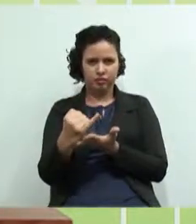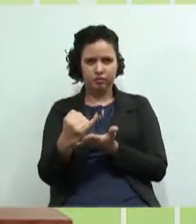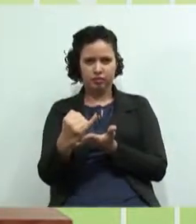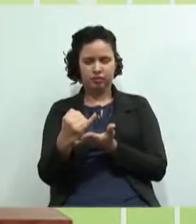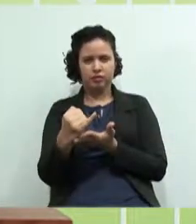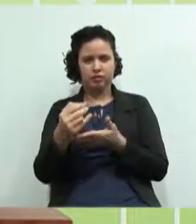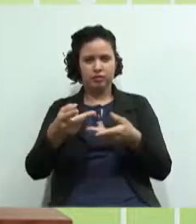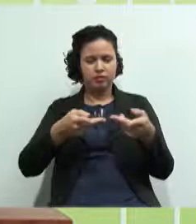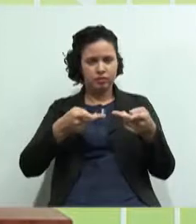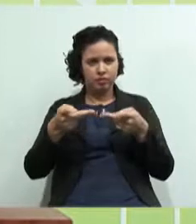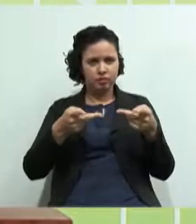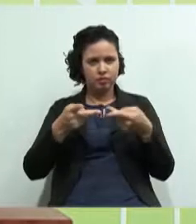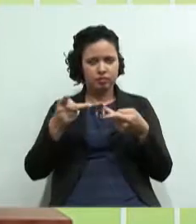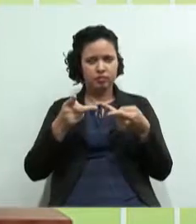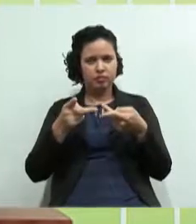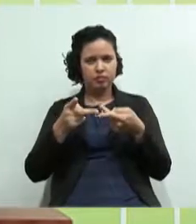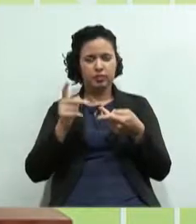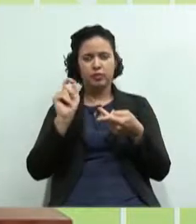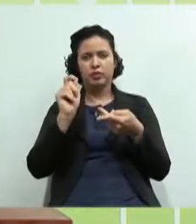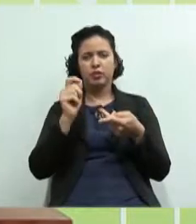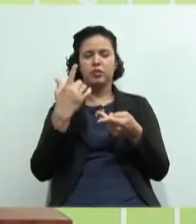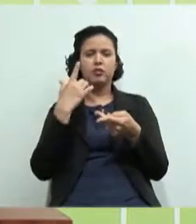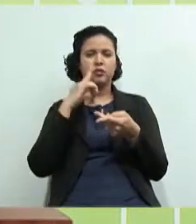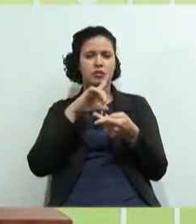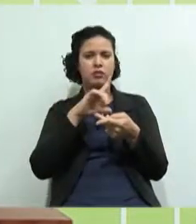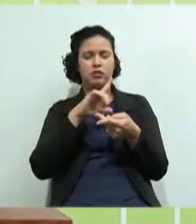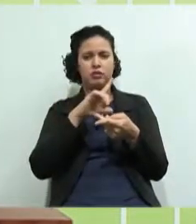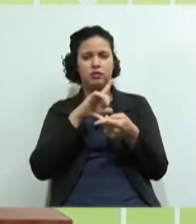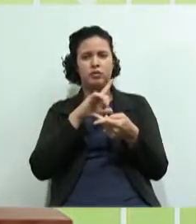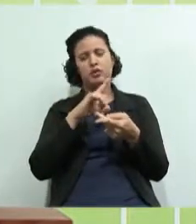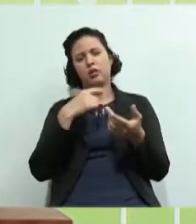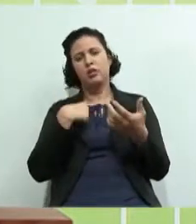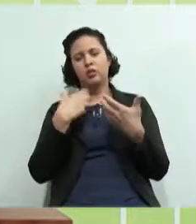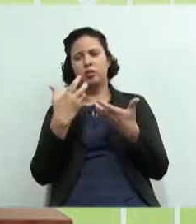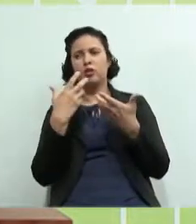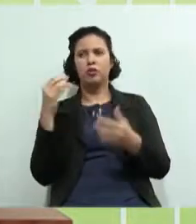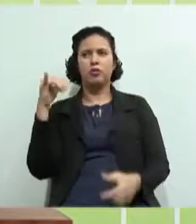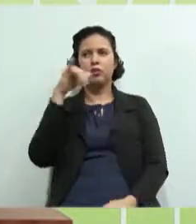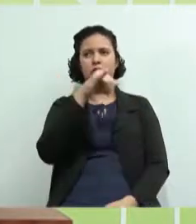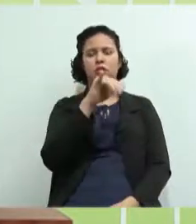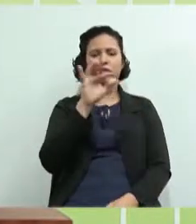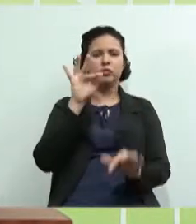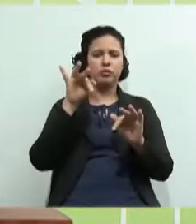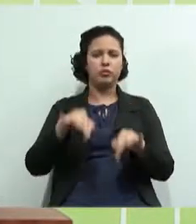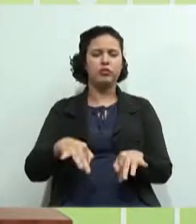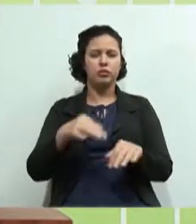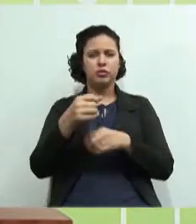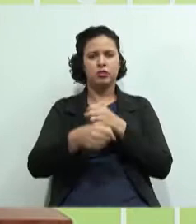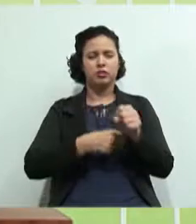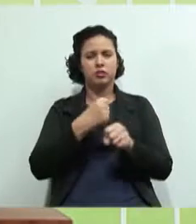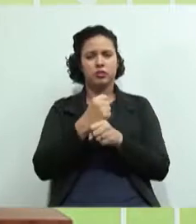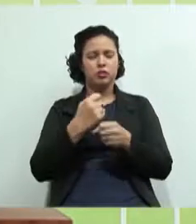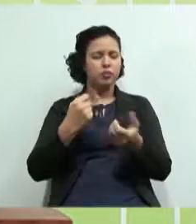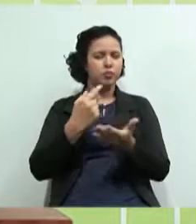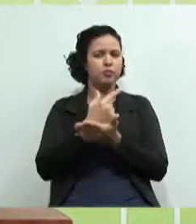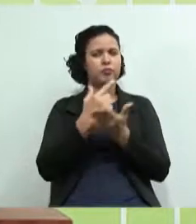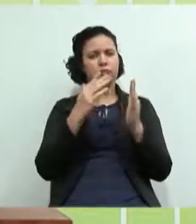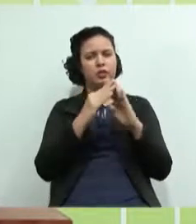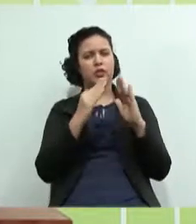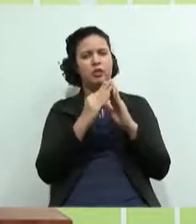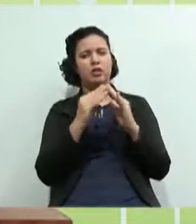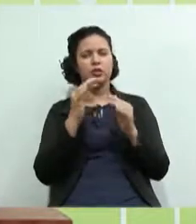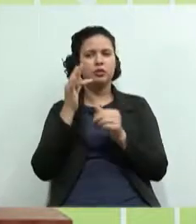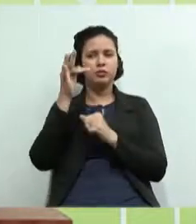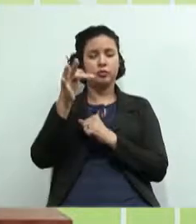plano do que você quer alcançar. Eu quero viajar ao final do ano, eu quero comprar uma casa daqui a 5 anos,